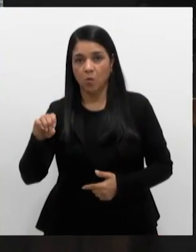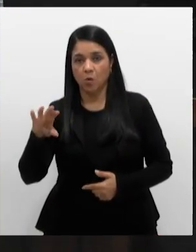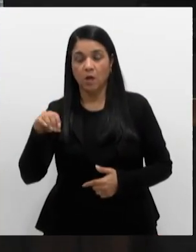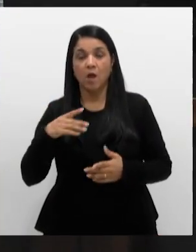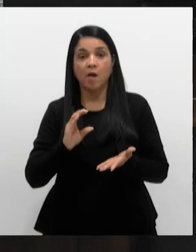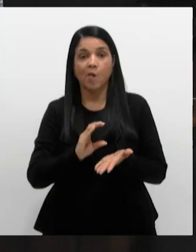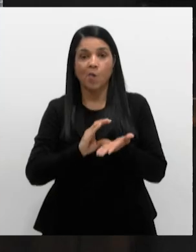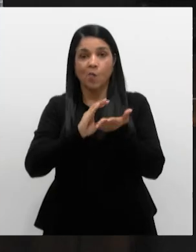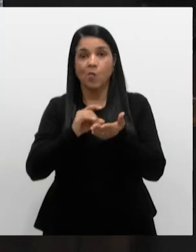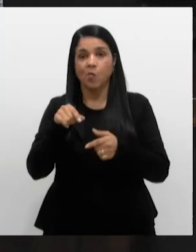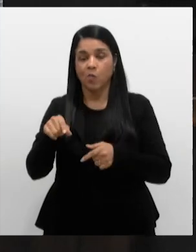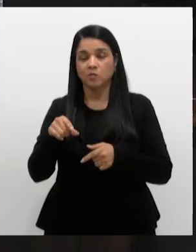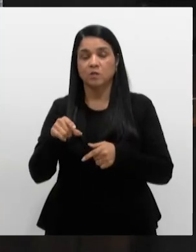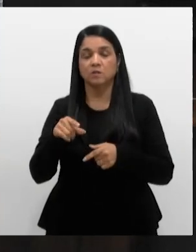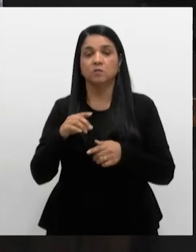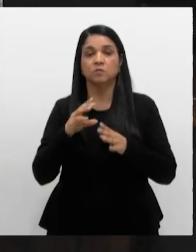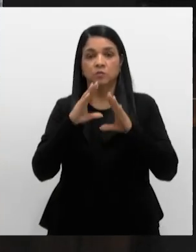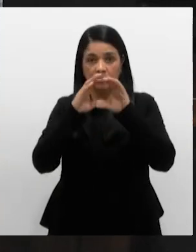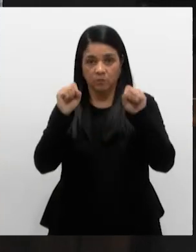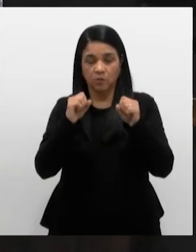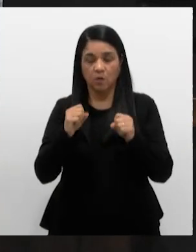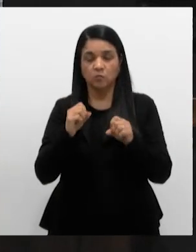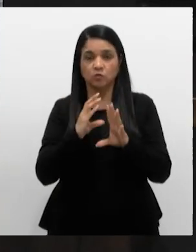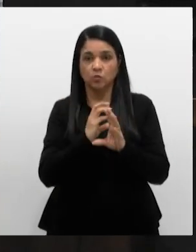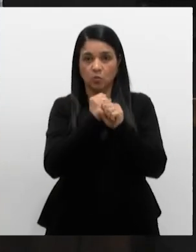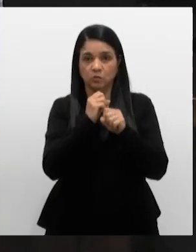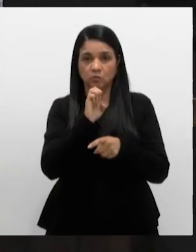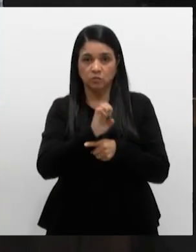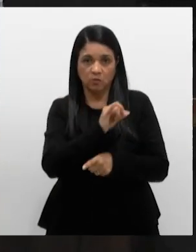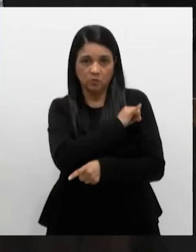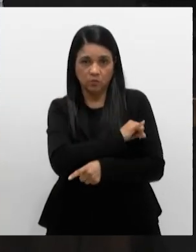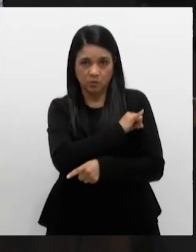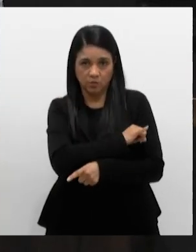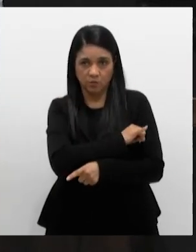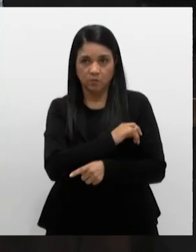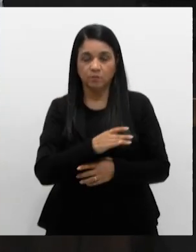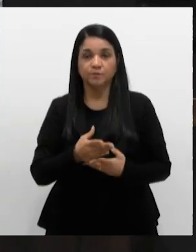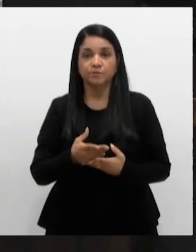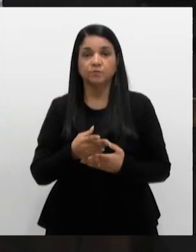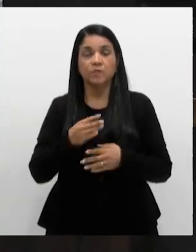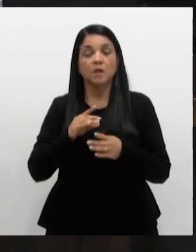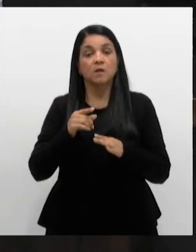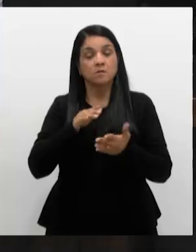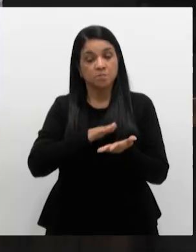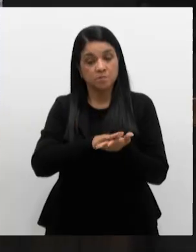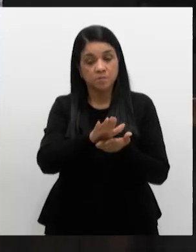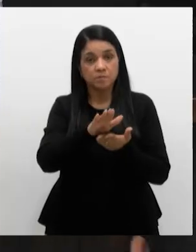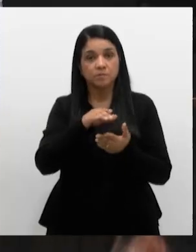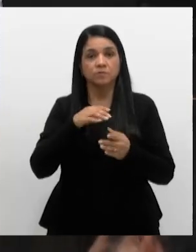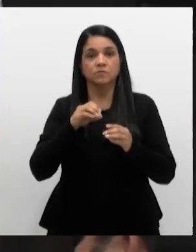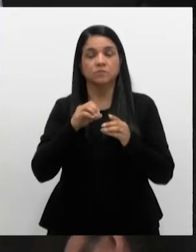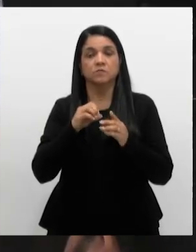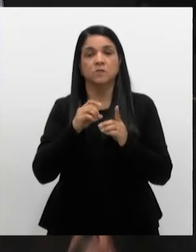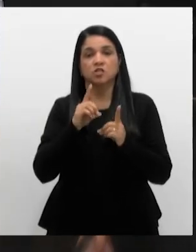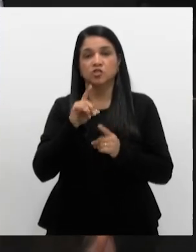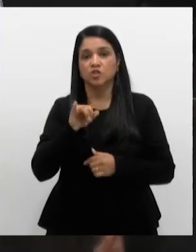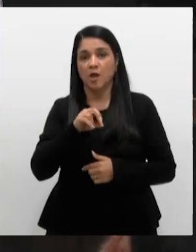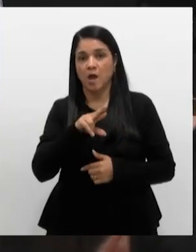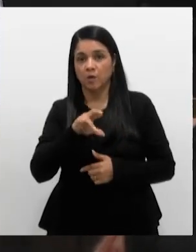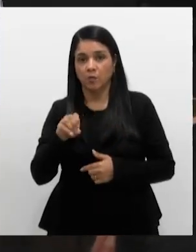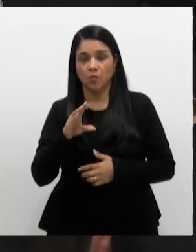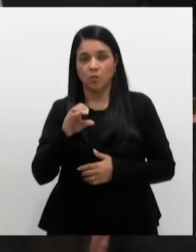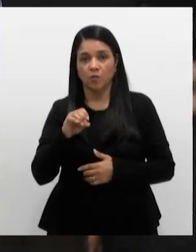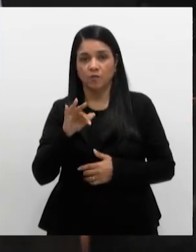do Tribunal de Contas do Estado do Rio de Janeiro. Ato seguinte, a mensagem foi publicada em Diário Oficial, encaminhada